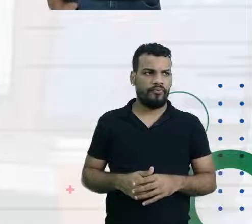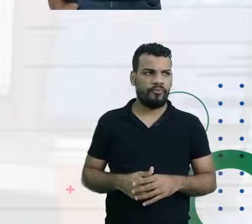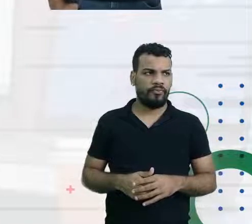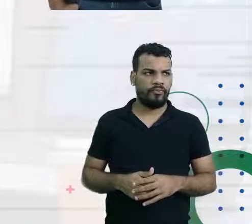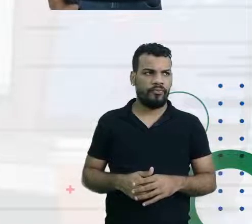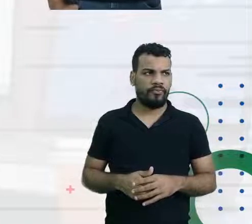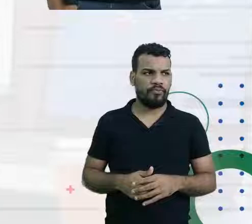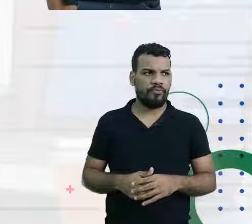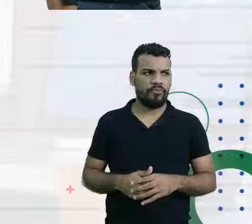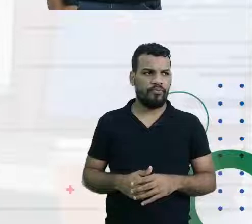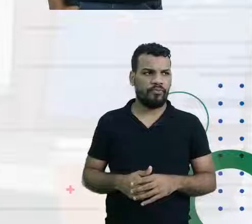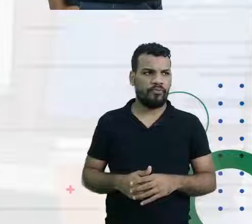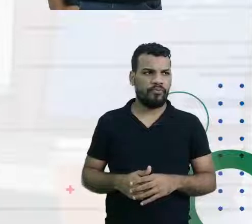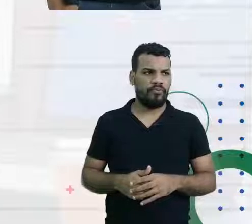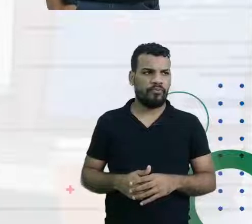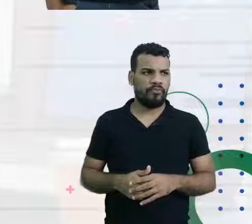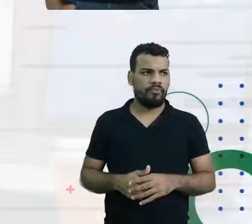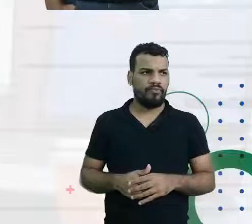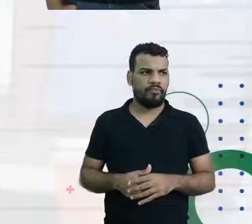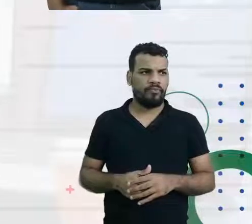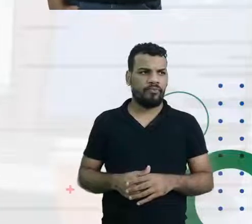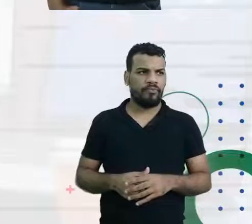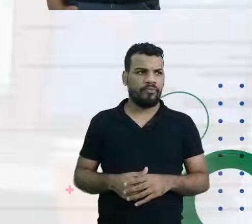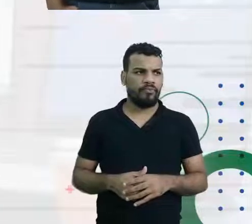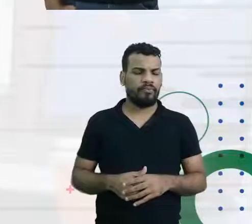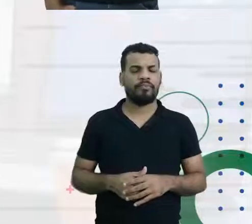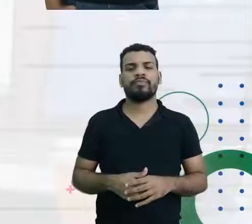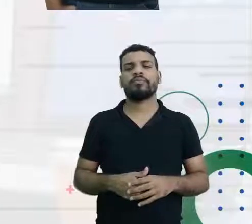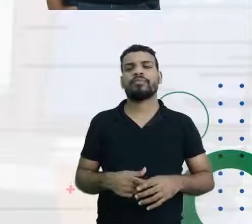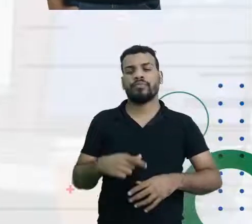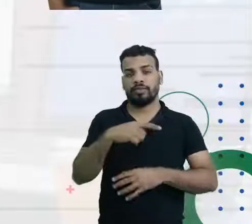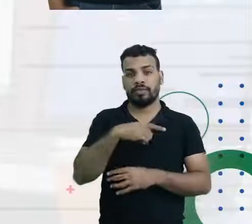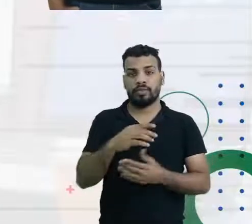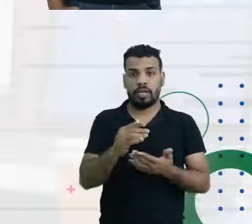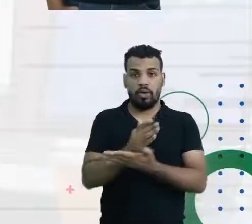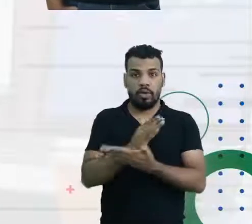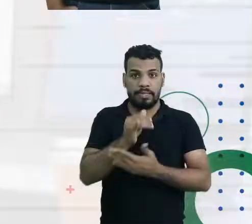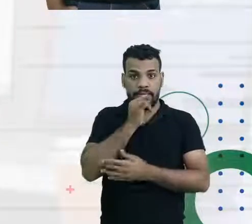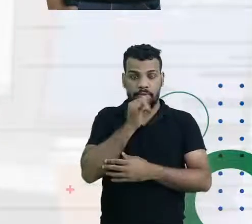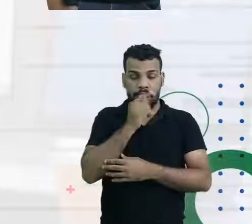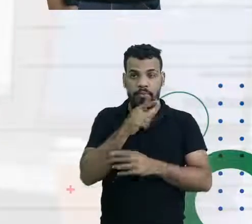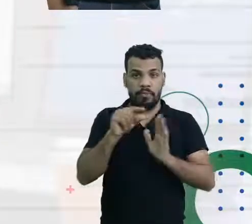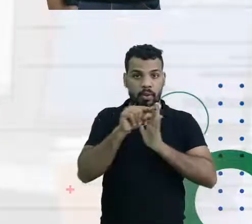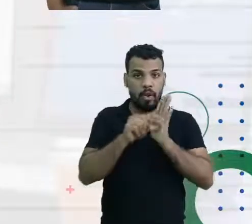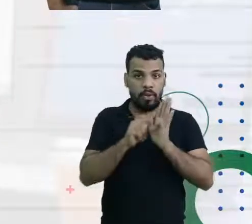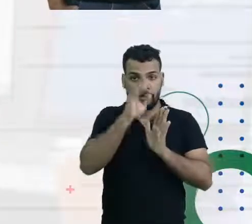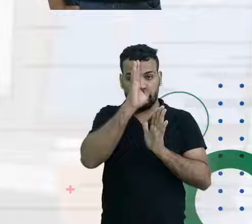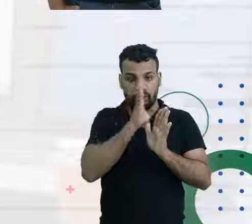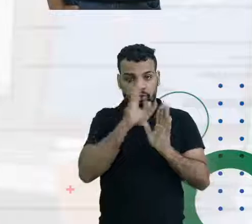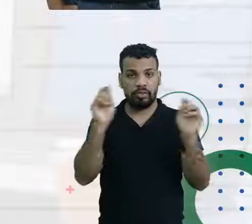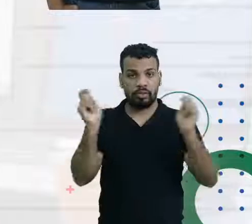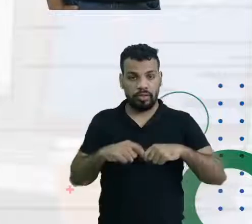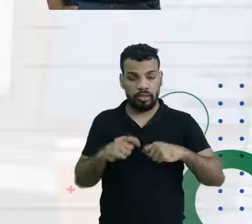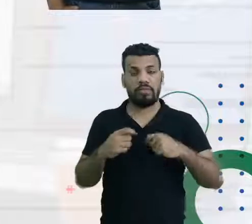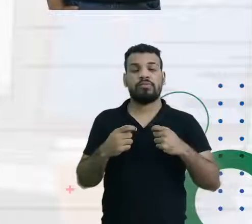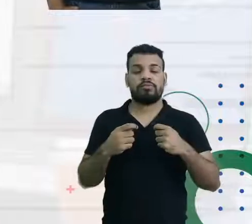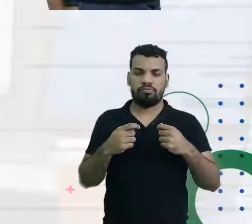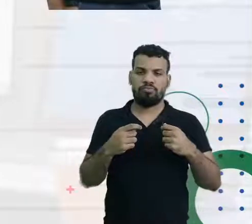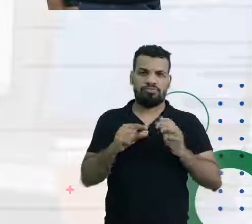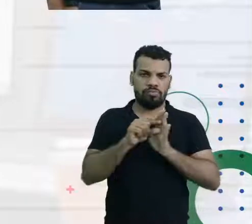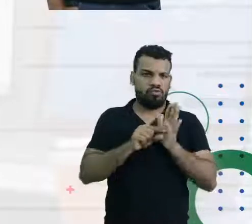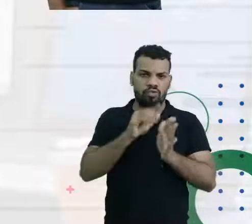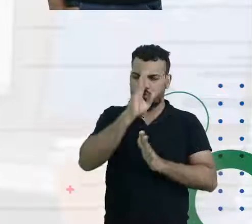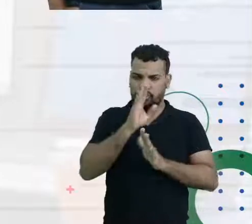E aqui a gente tem uns exemplos, eu achei importante trazer, de alguns programas gratuitos, para que a gente possa ir lá, alguns